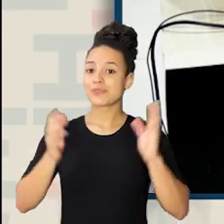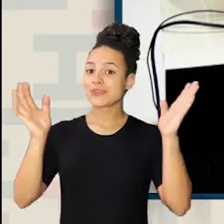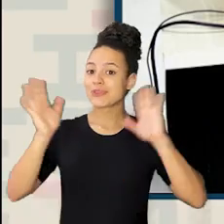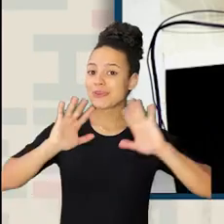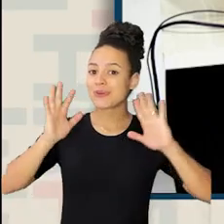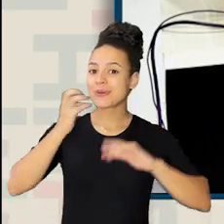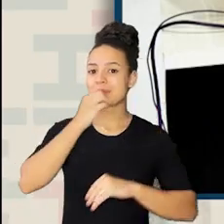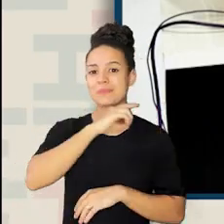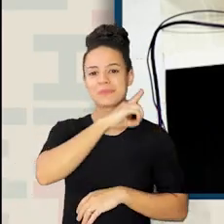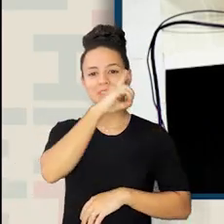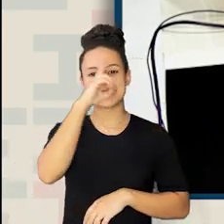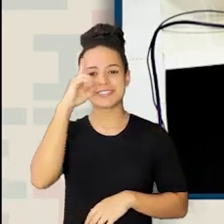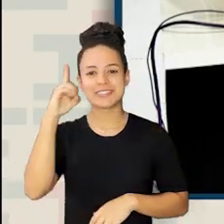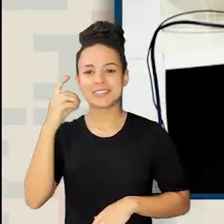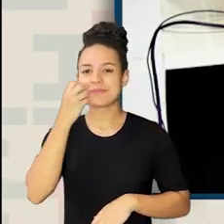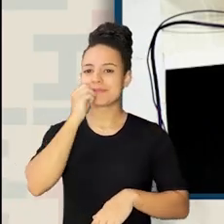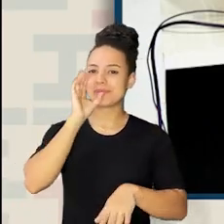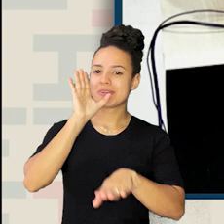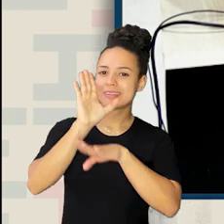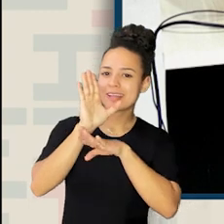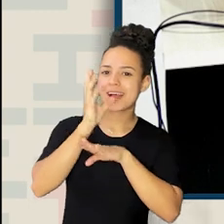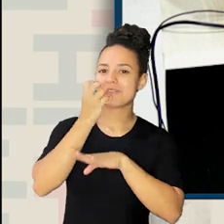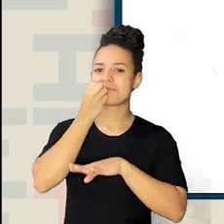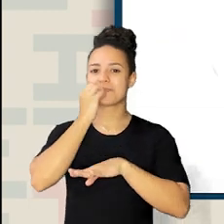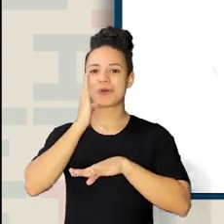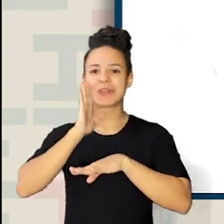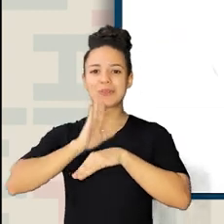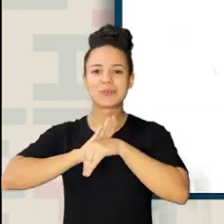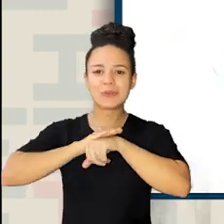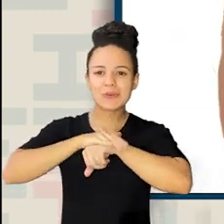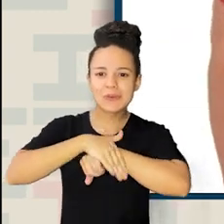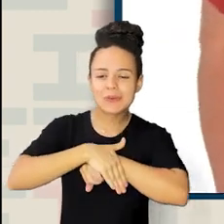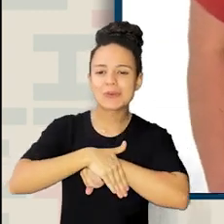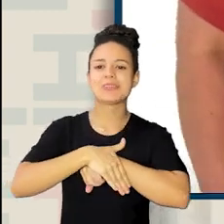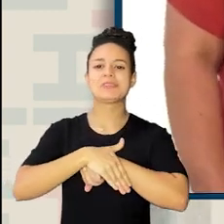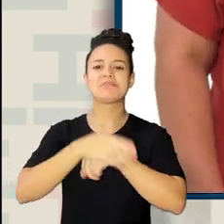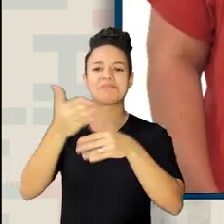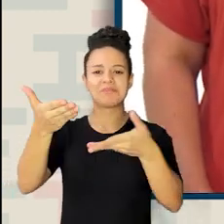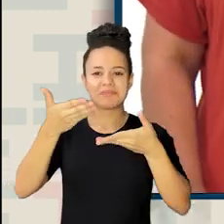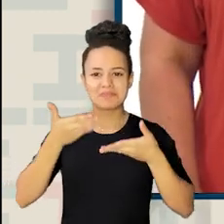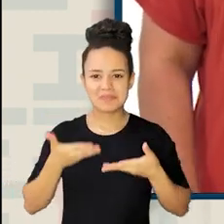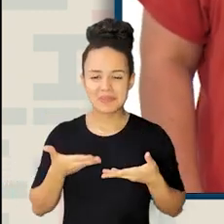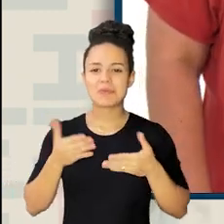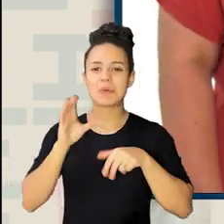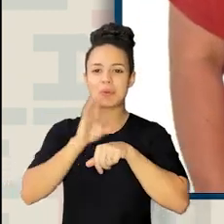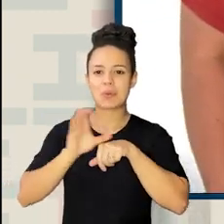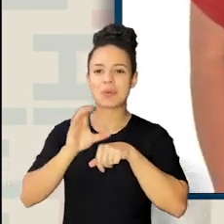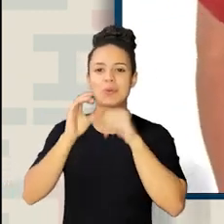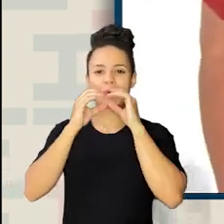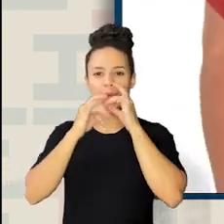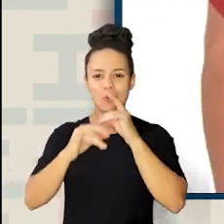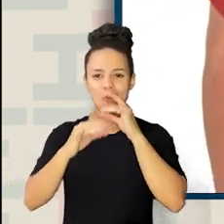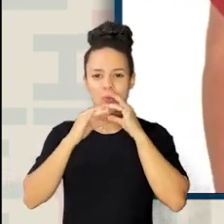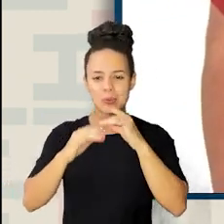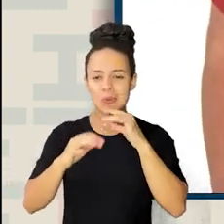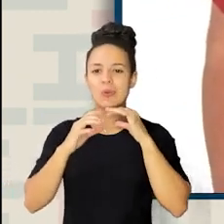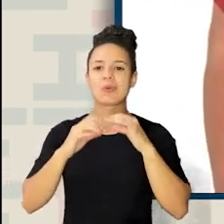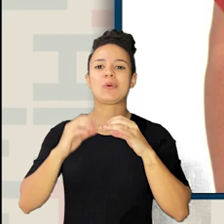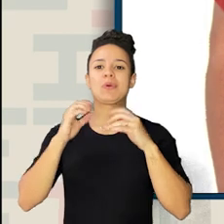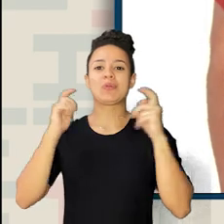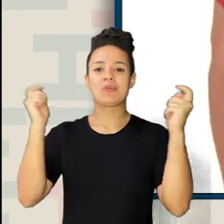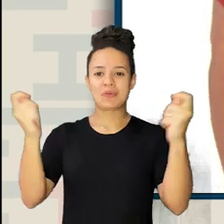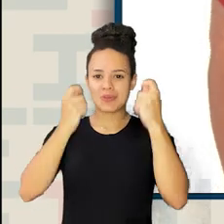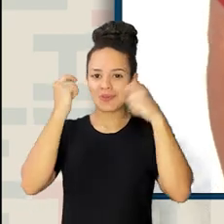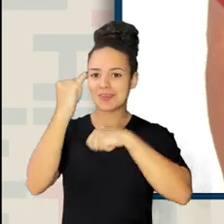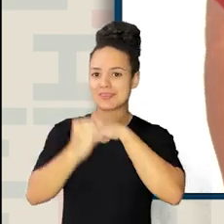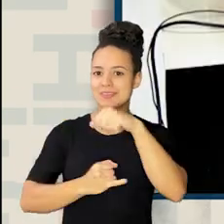Olá, bom dia, boa tarde, boa noite. Sejam bem-vindos ao curso de Flauta Doce do Festival Internacional de